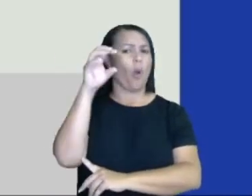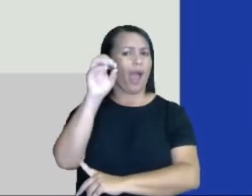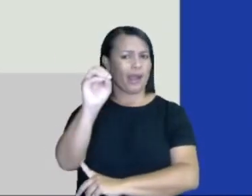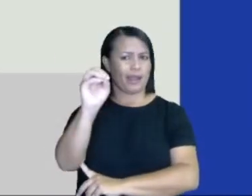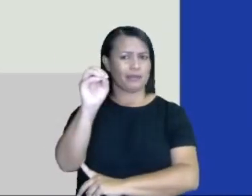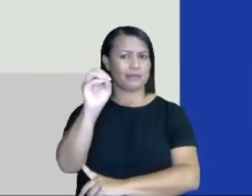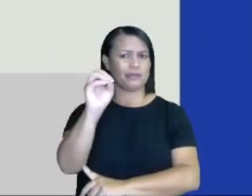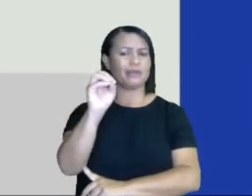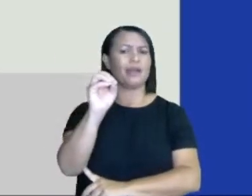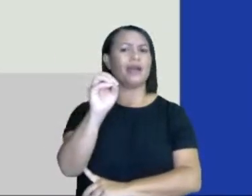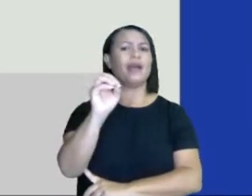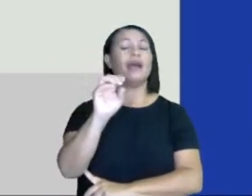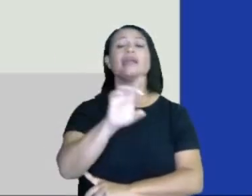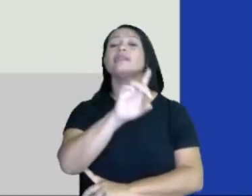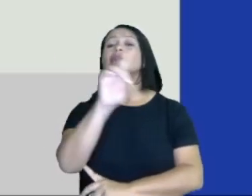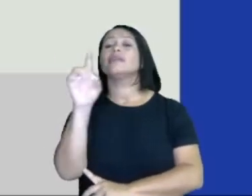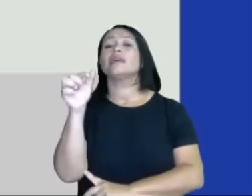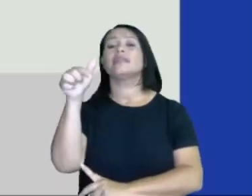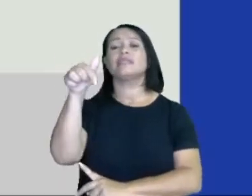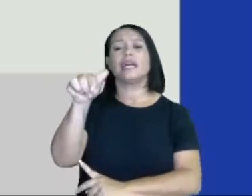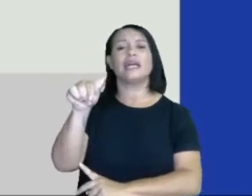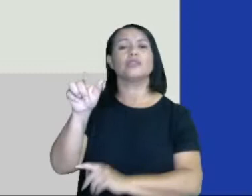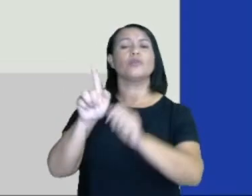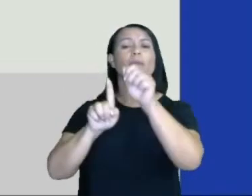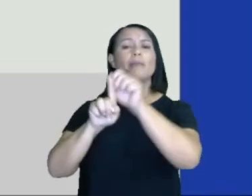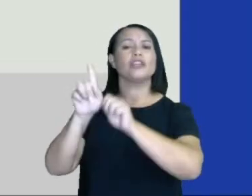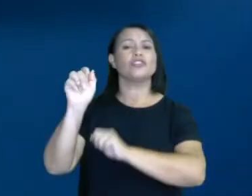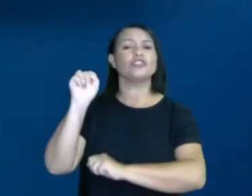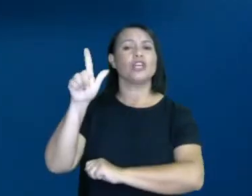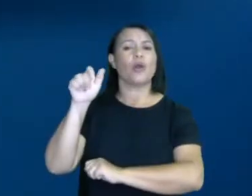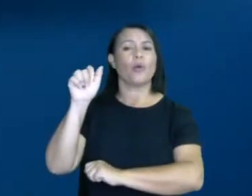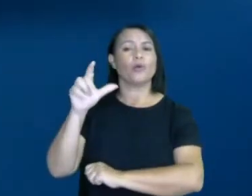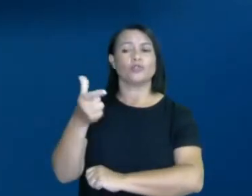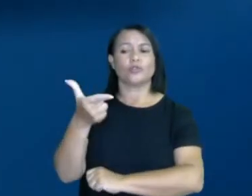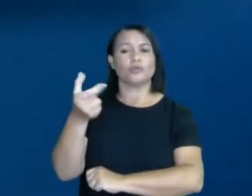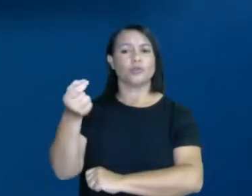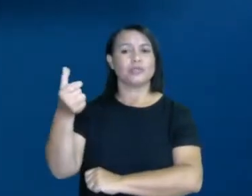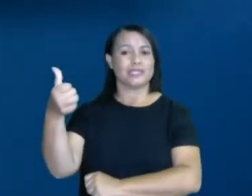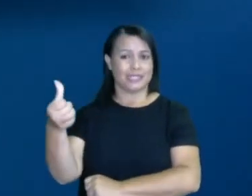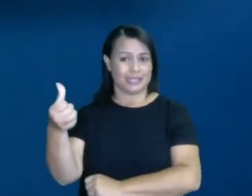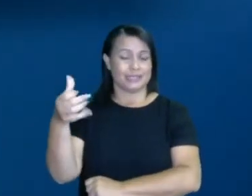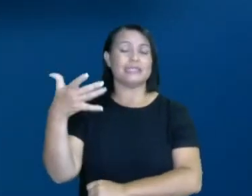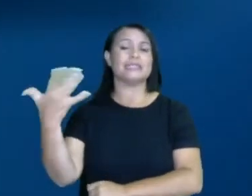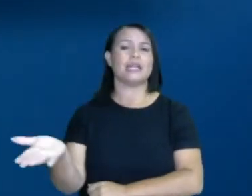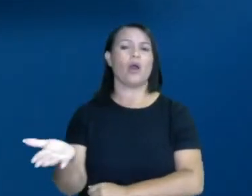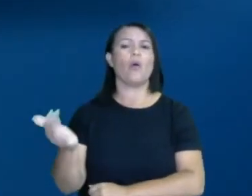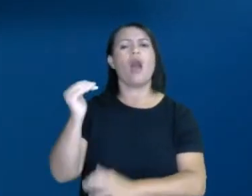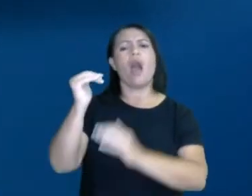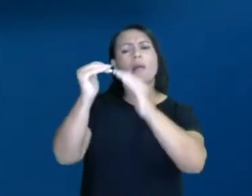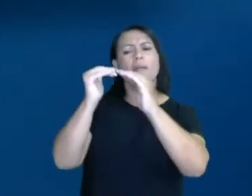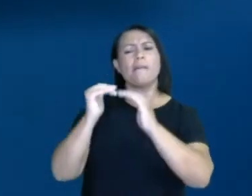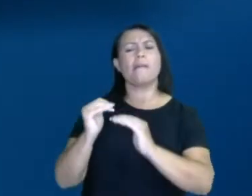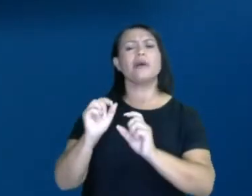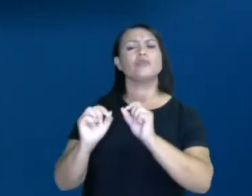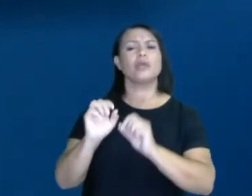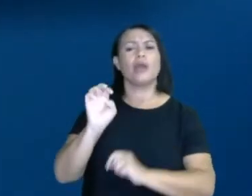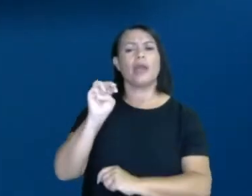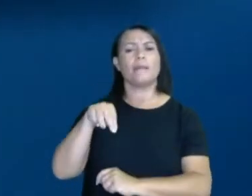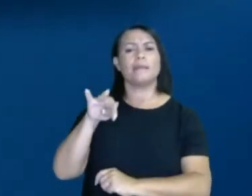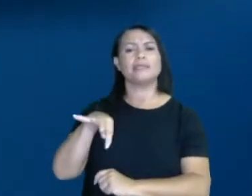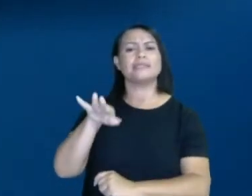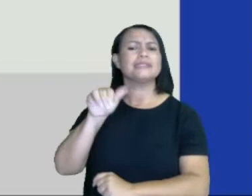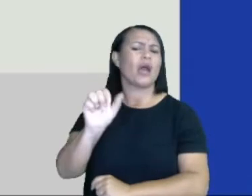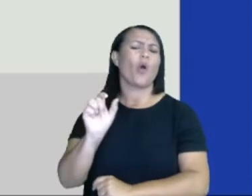11.340. Logo em seguida, a data de 7 de agosto de 2006. E aqui embaixo, a ementa. O que